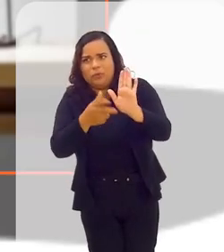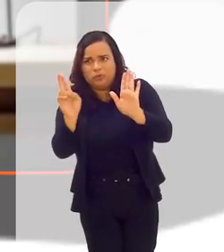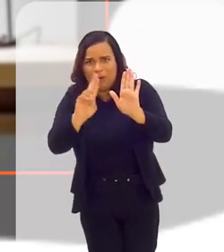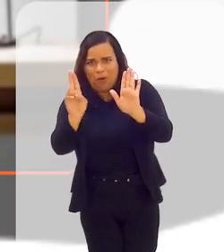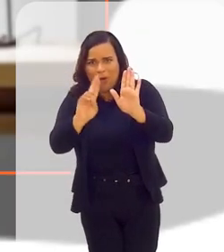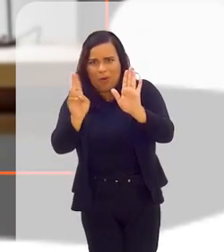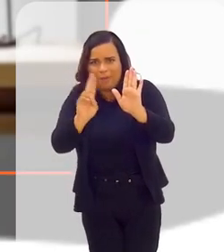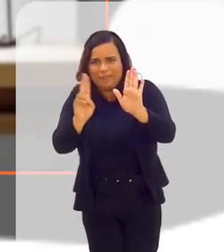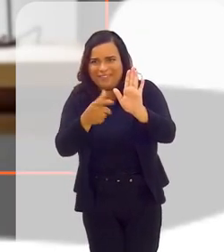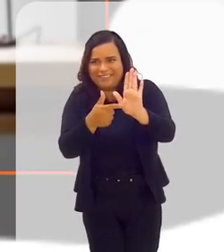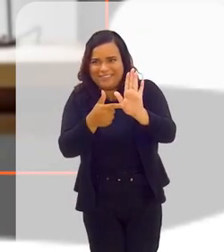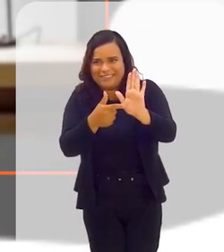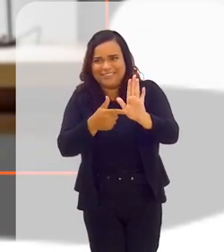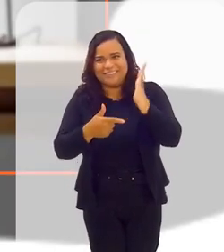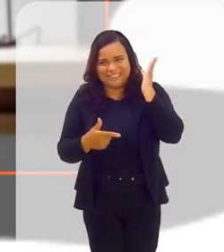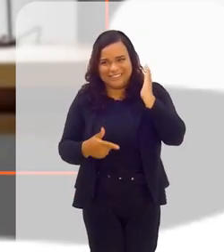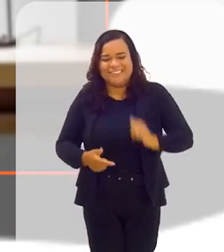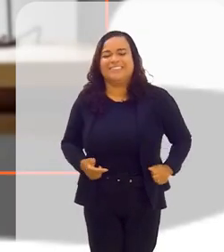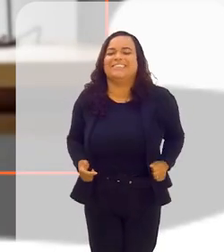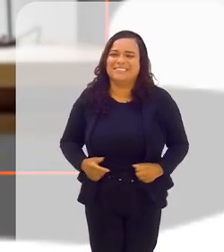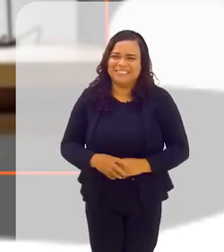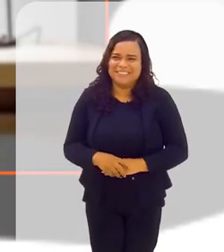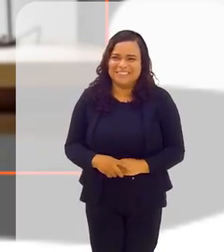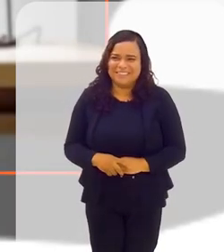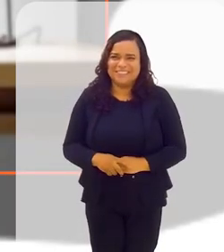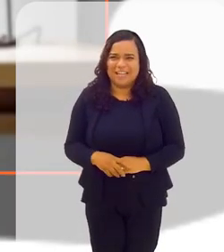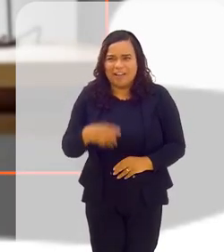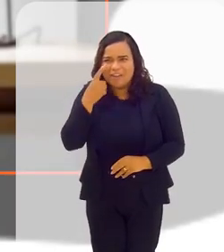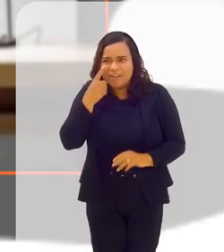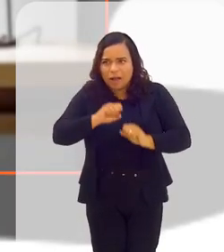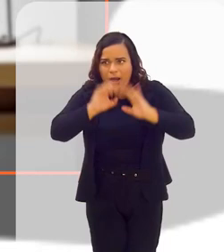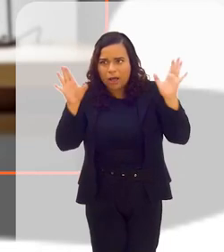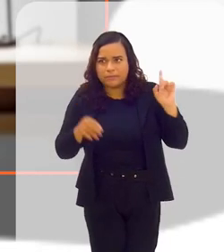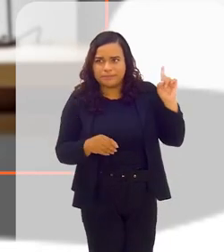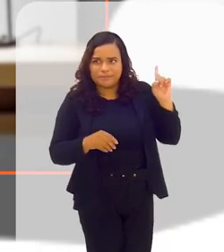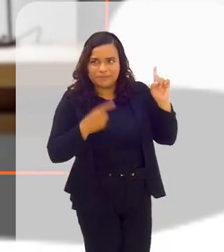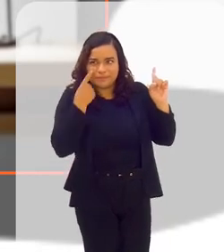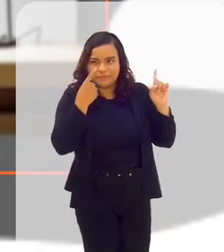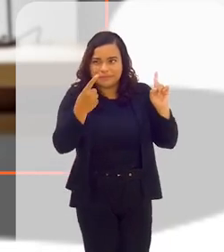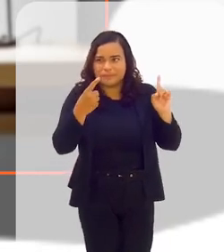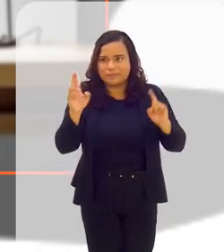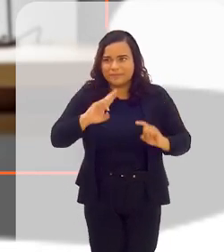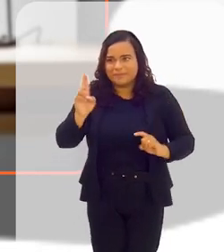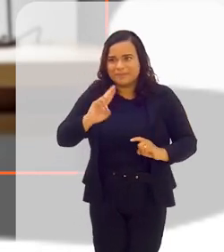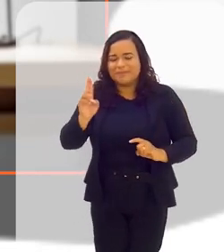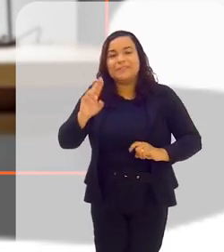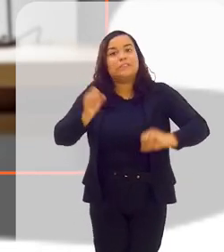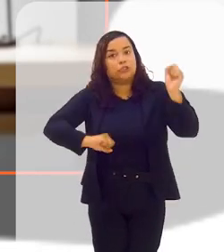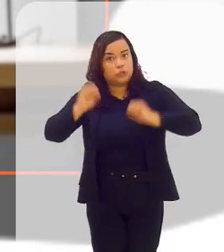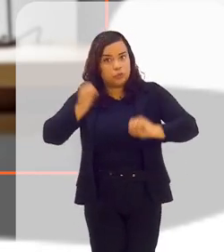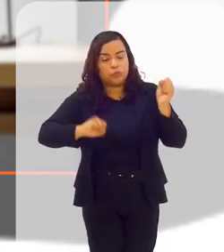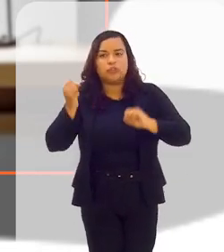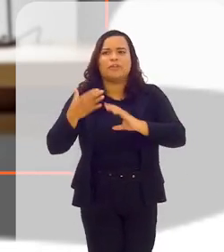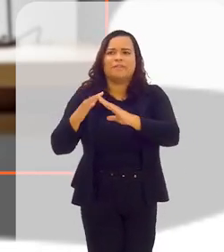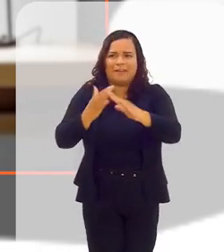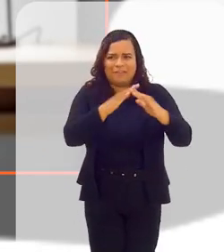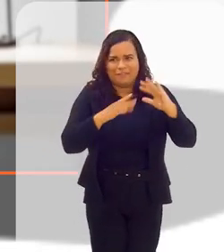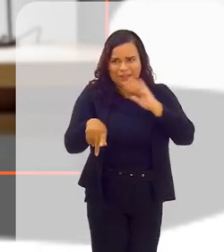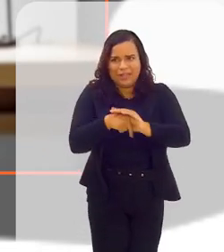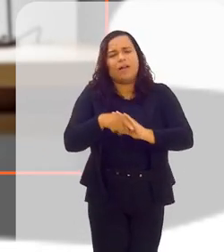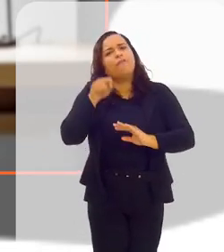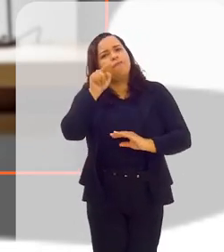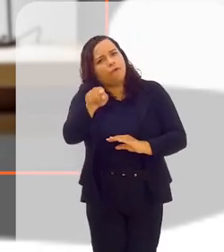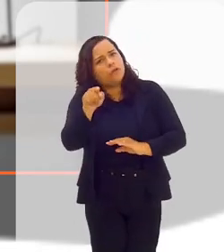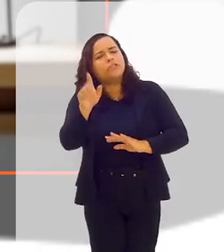poder mostrar a embalagem do seu produto. Deixa eu ver se eu consigo colocar bem claro ali para o nosso espectador, Indústria para Favela. E você